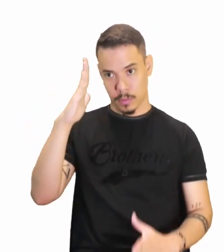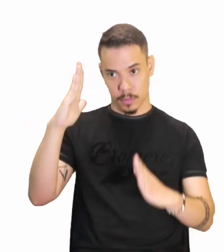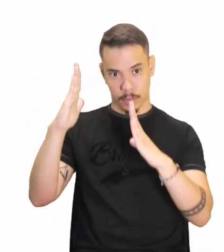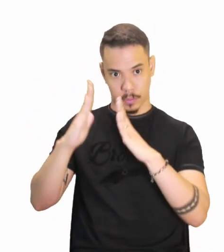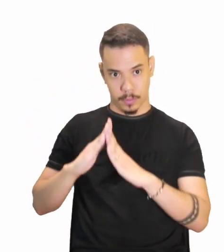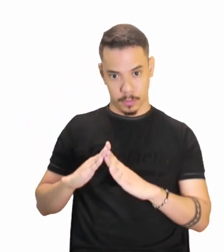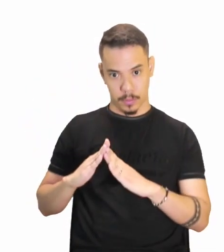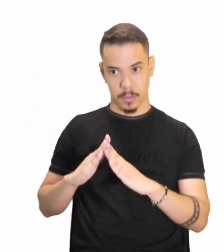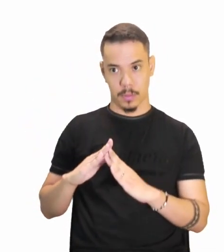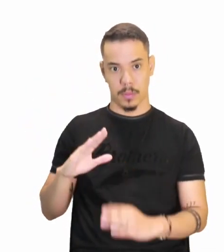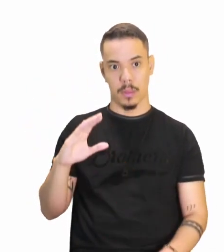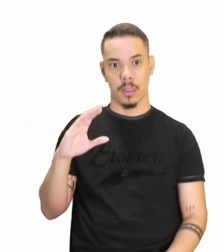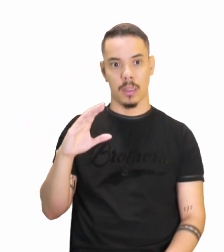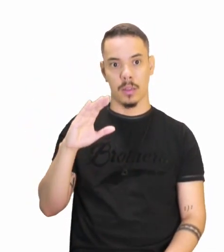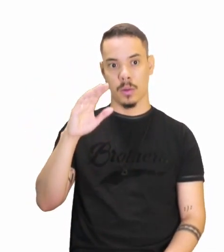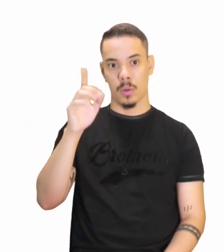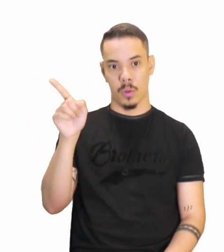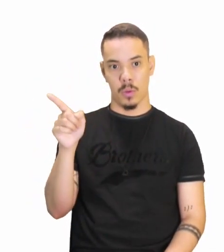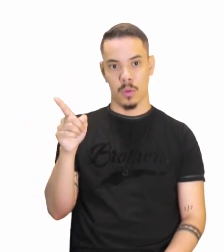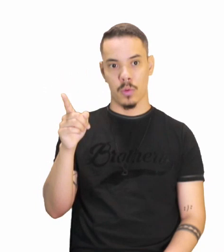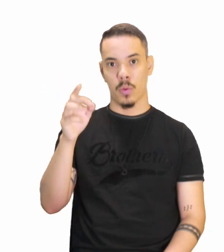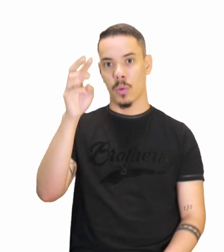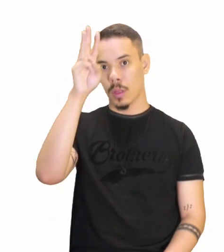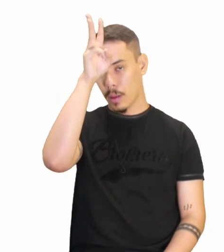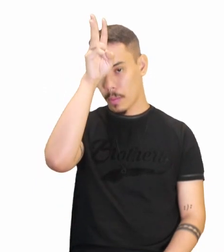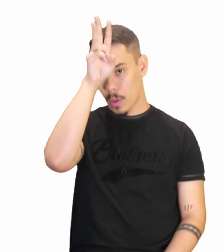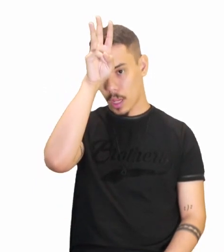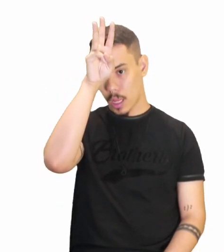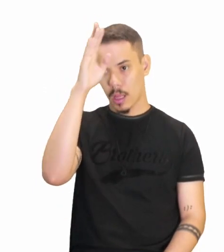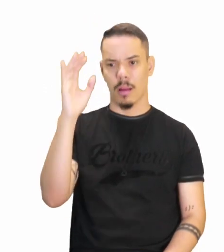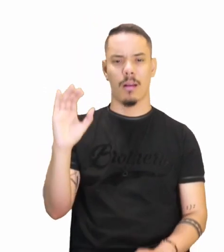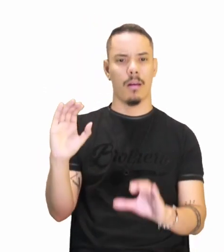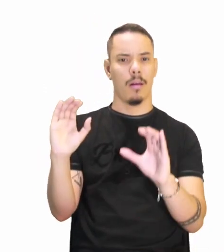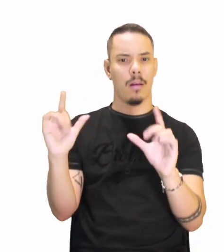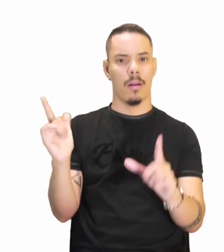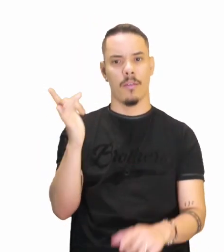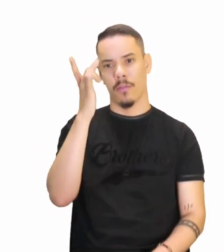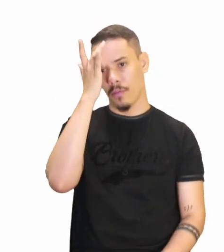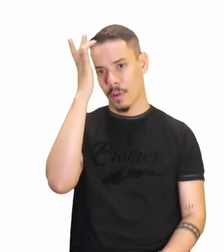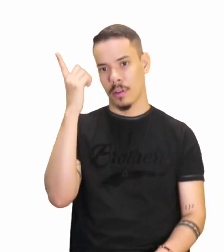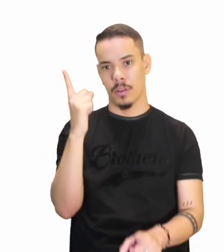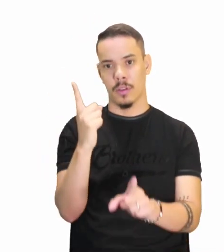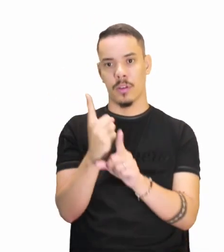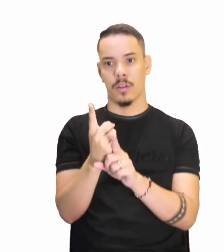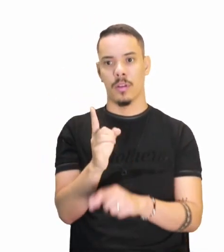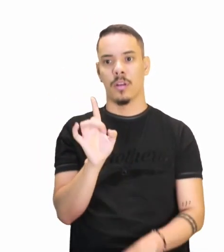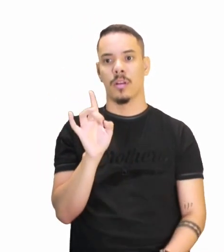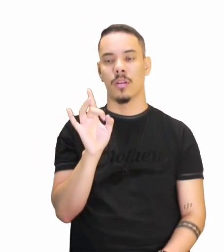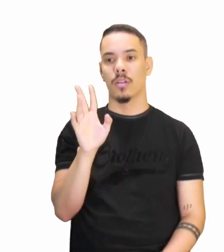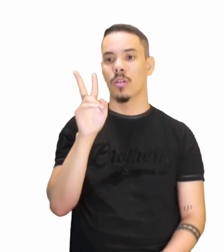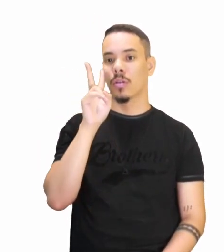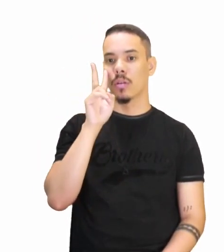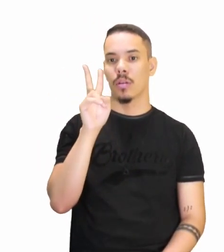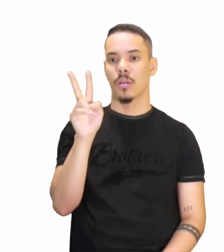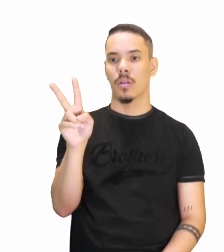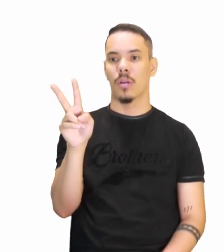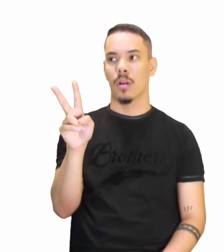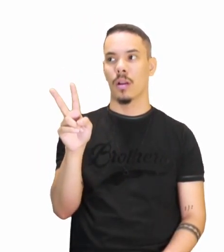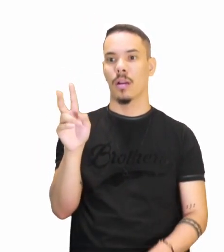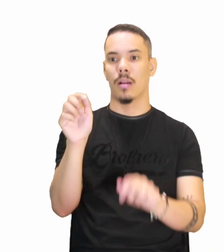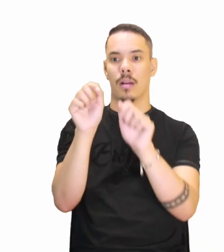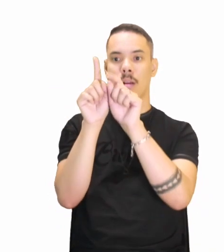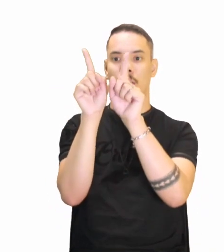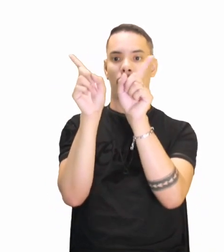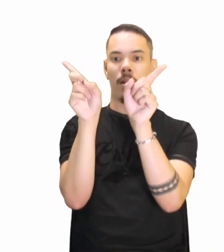o Cebolinha Claro é fácil de achar é só olhar a